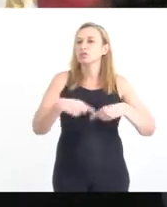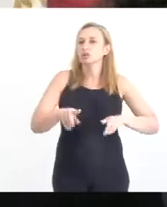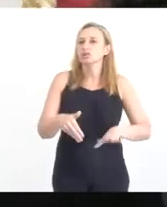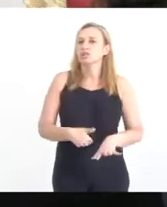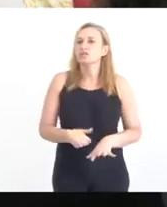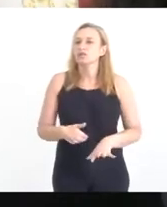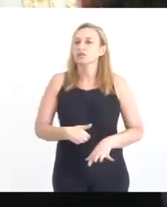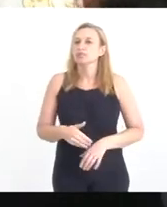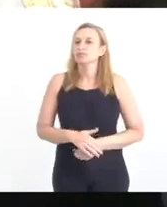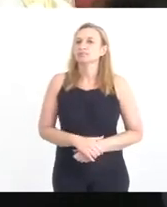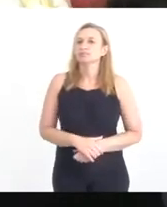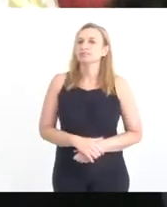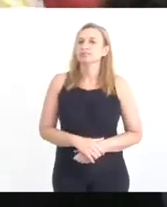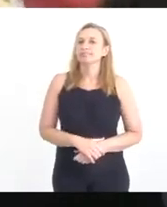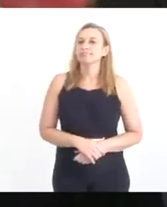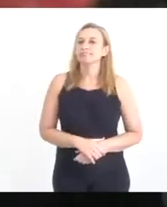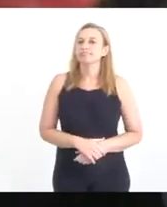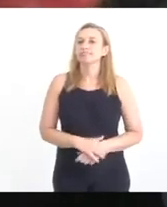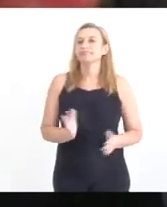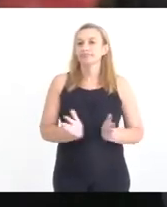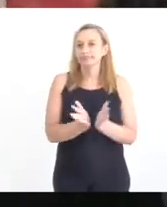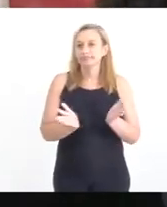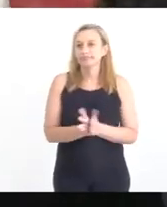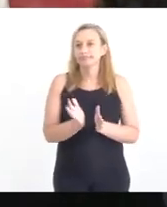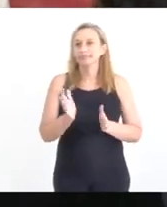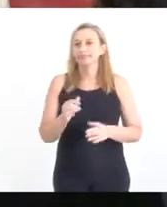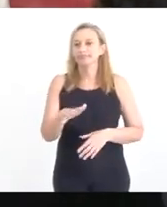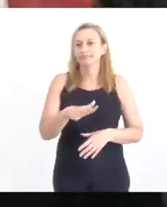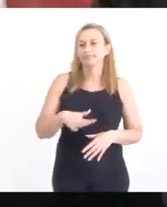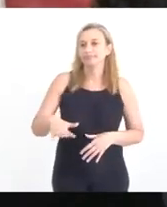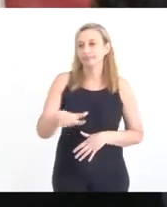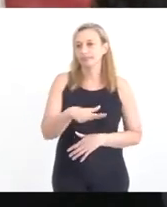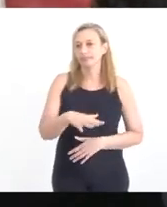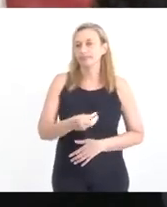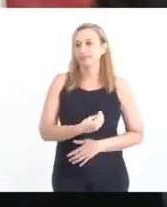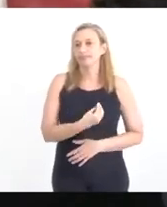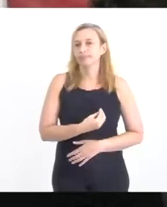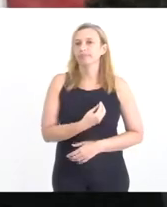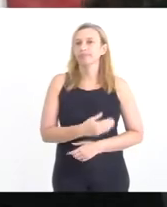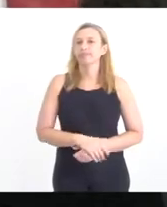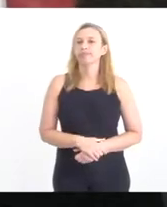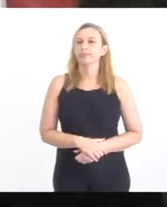fome EA extrema pobreza nos seus espaços